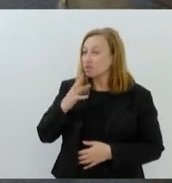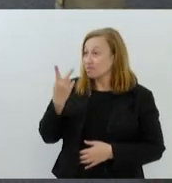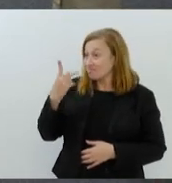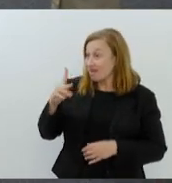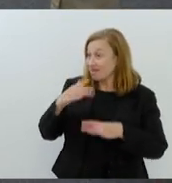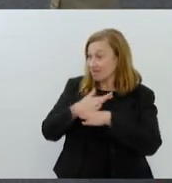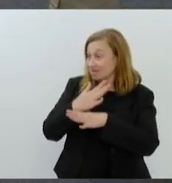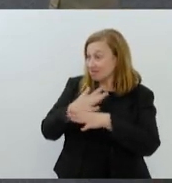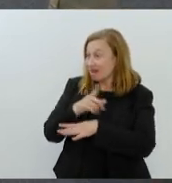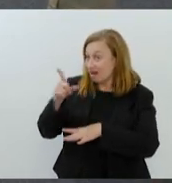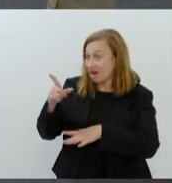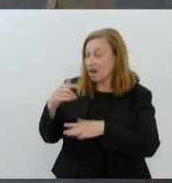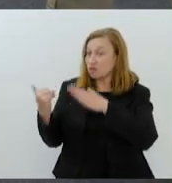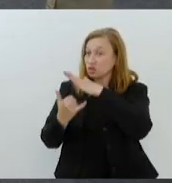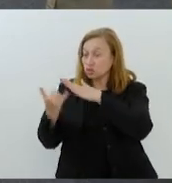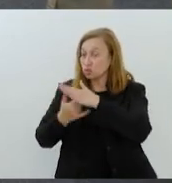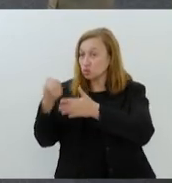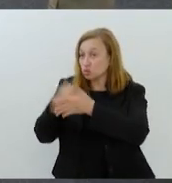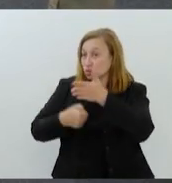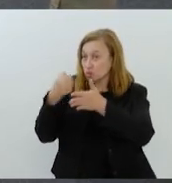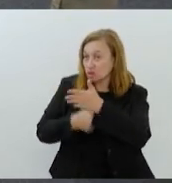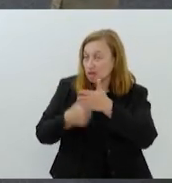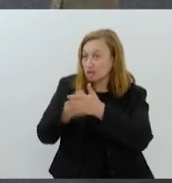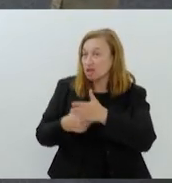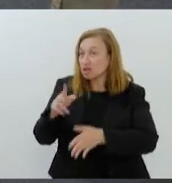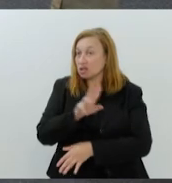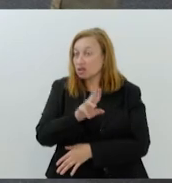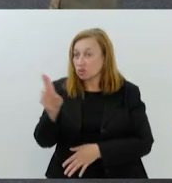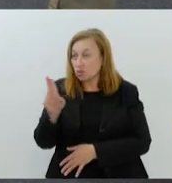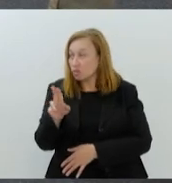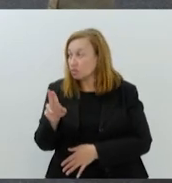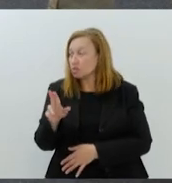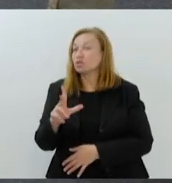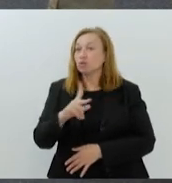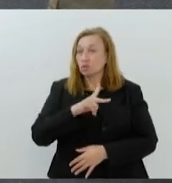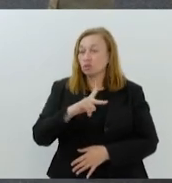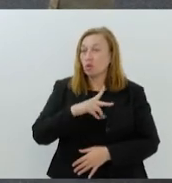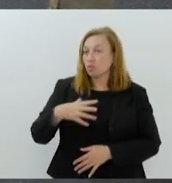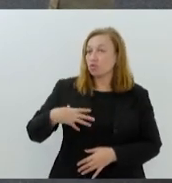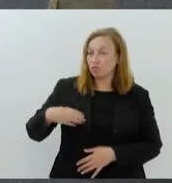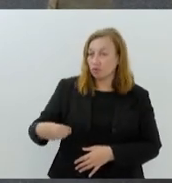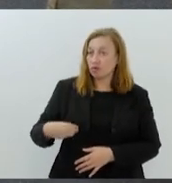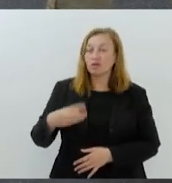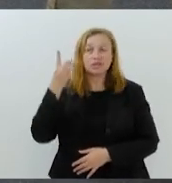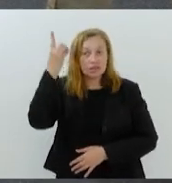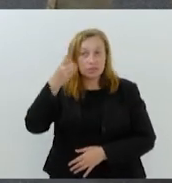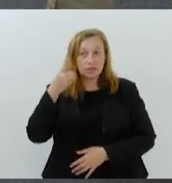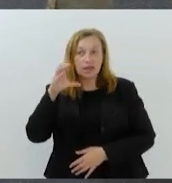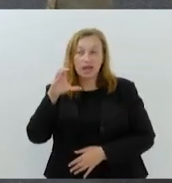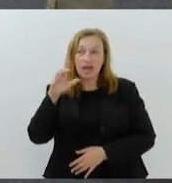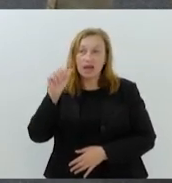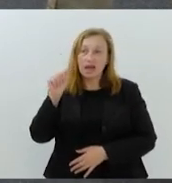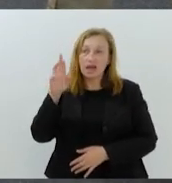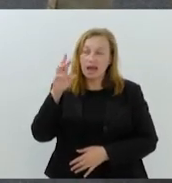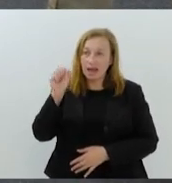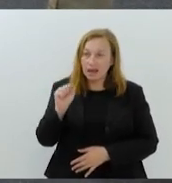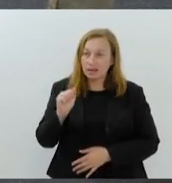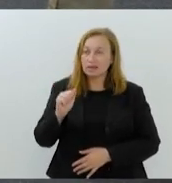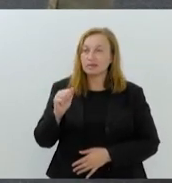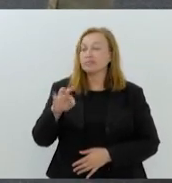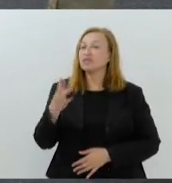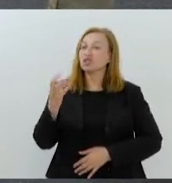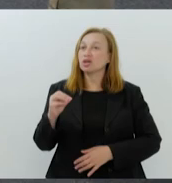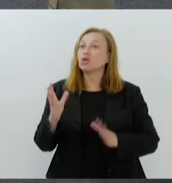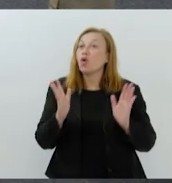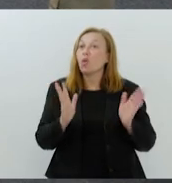bastante através dos institutos, inclusive um deles que dá nome do próprio filho, né, da deputada Carla Machado. E hoje,